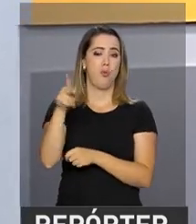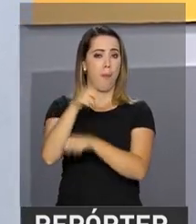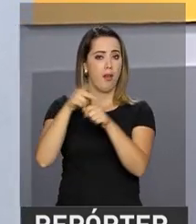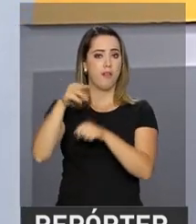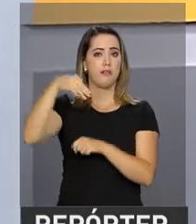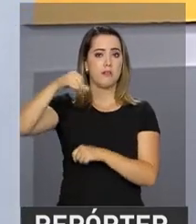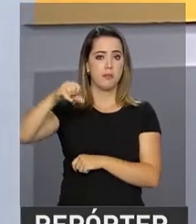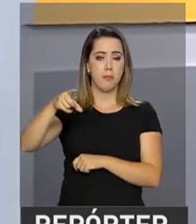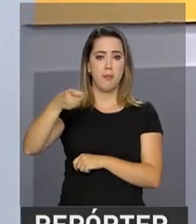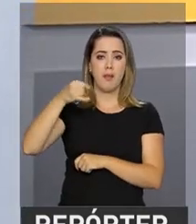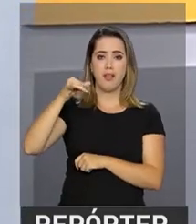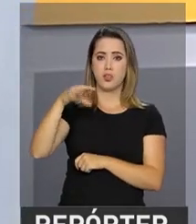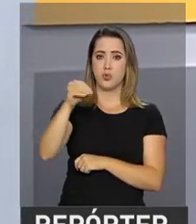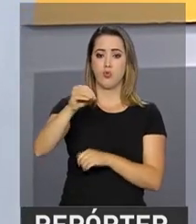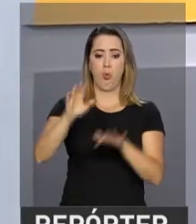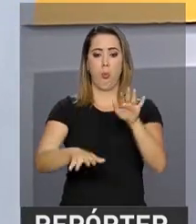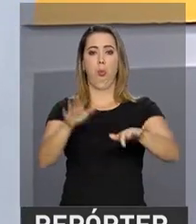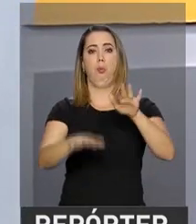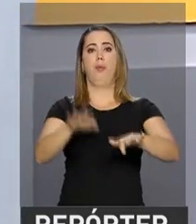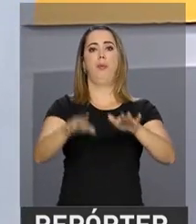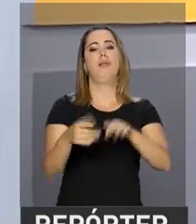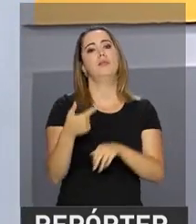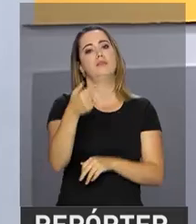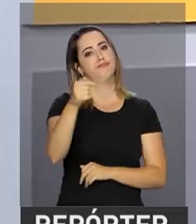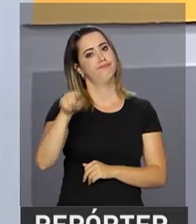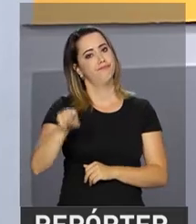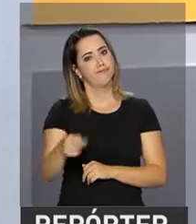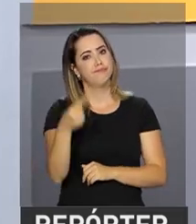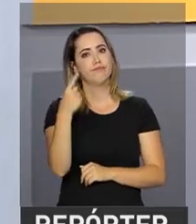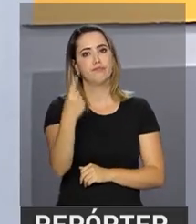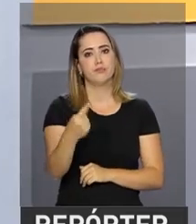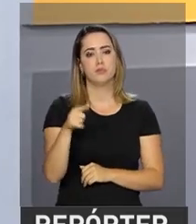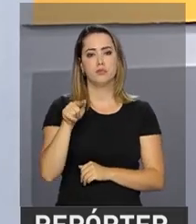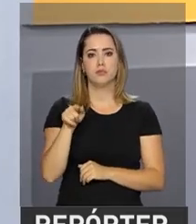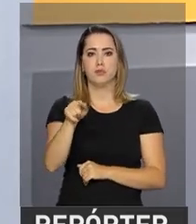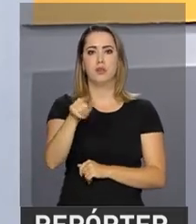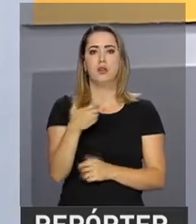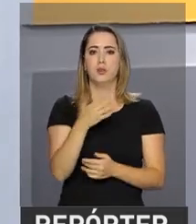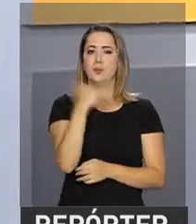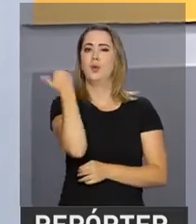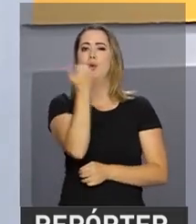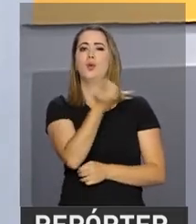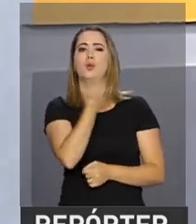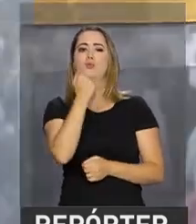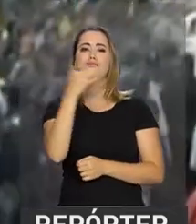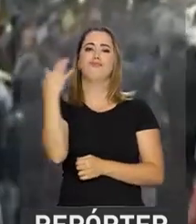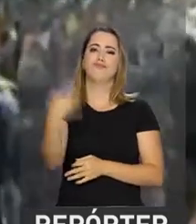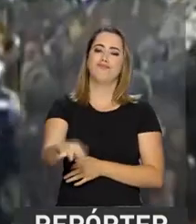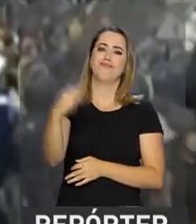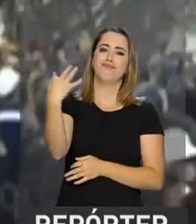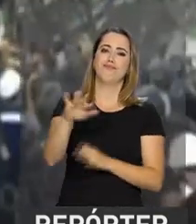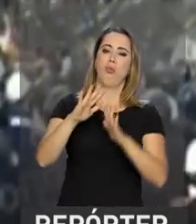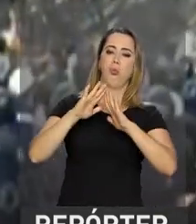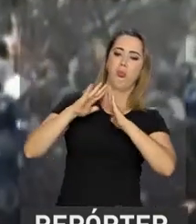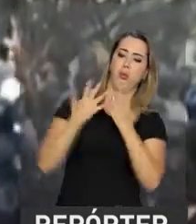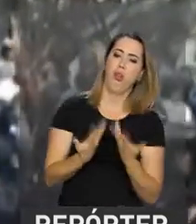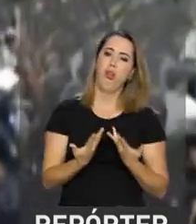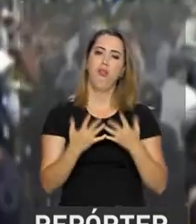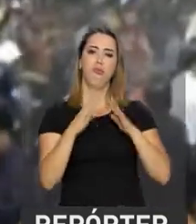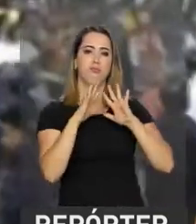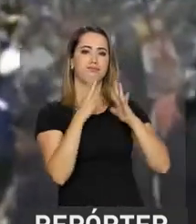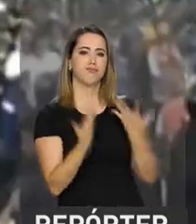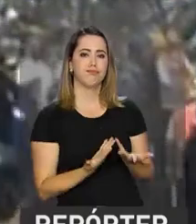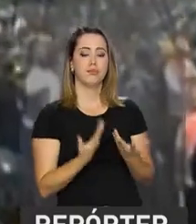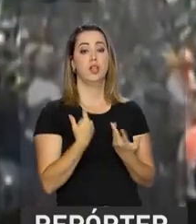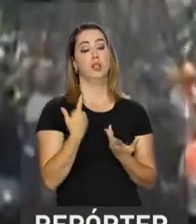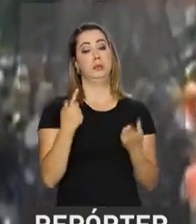forte terremoto de 7,1 graus, deixando mortos, feridos e desabrigados. O Itamaraty divulgou nota